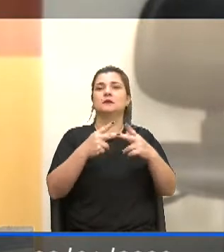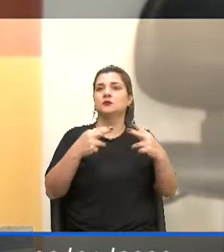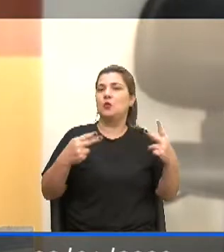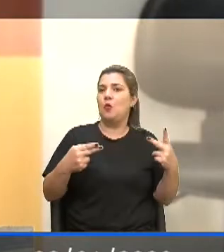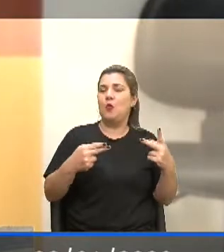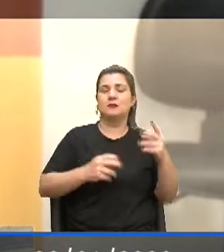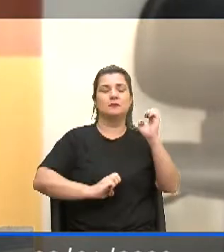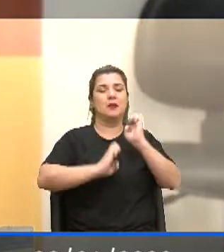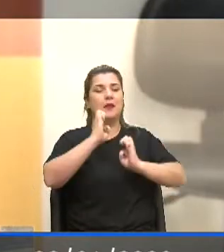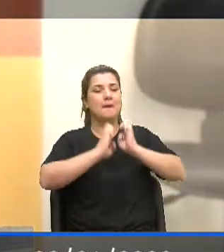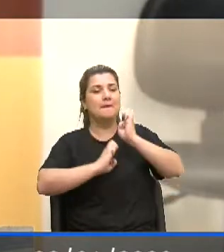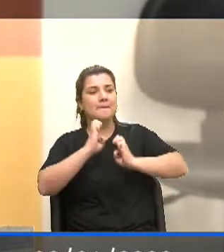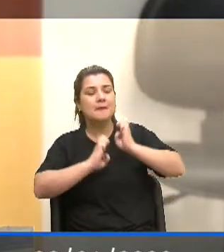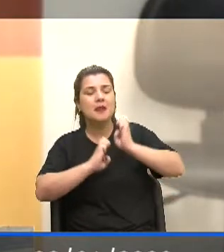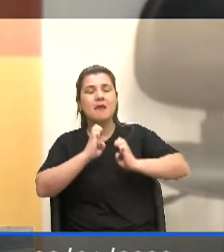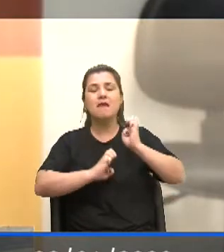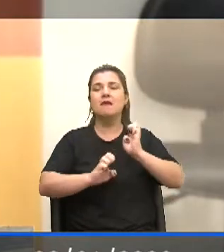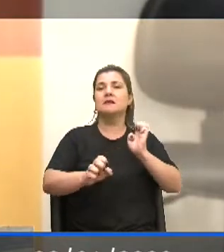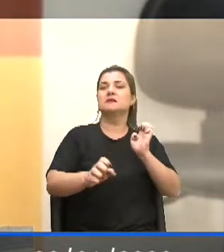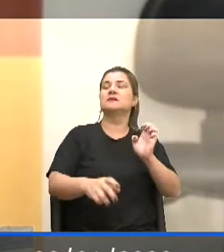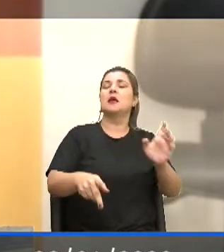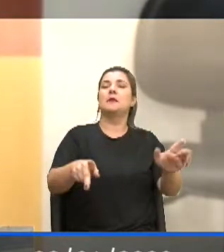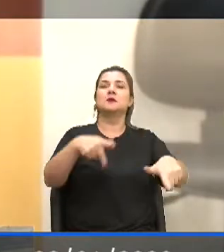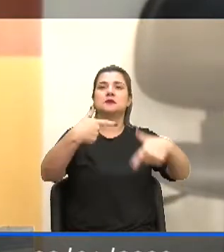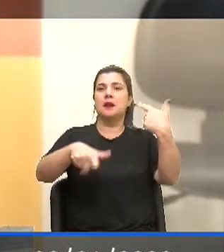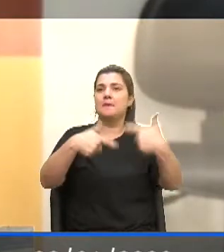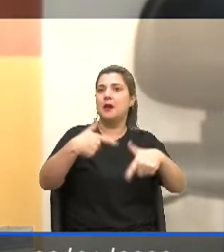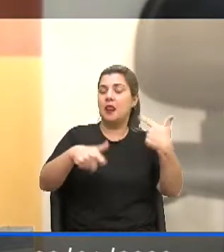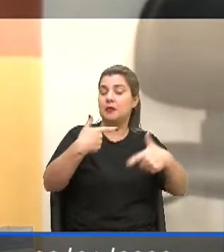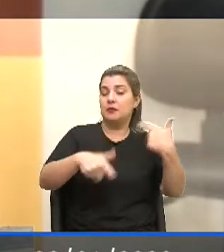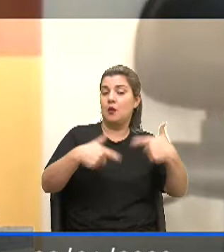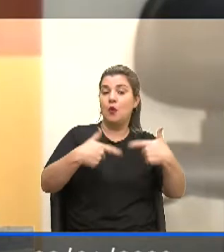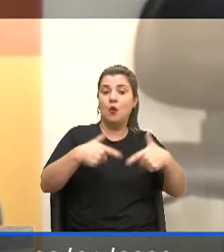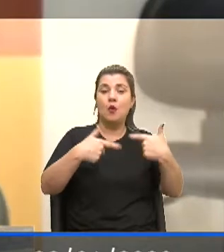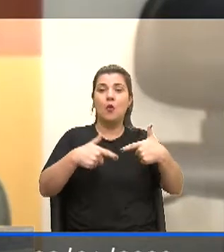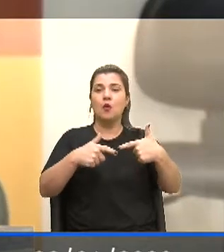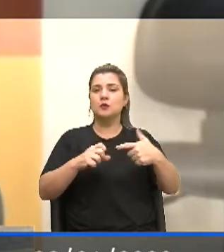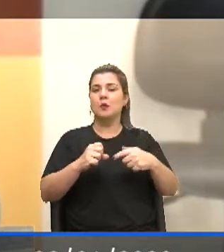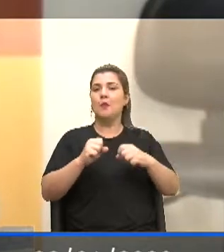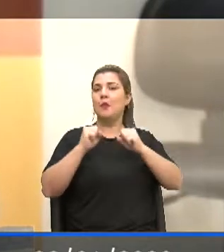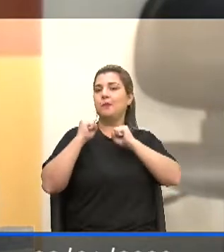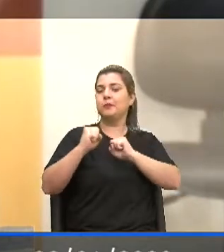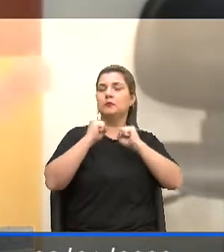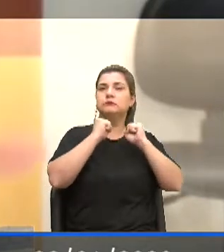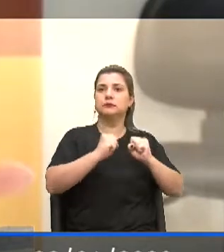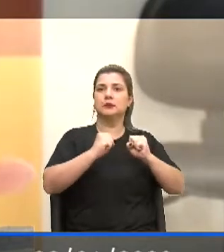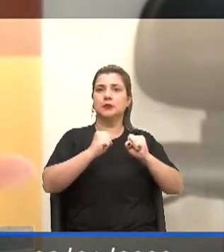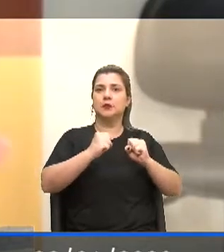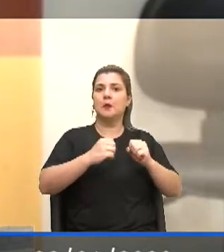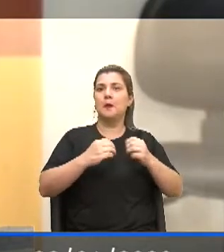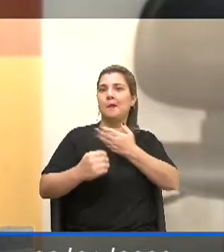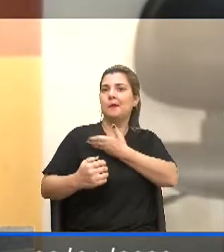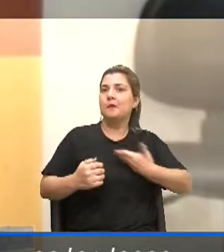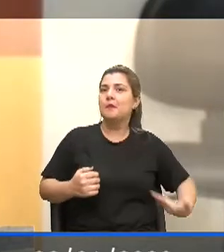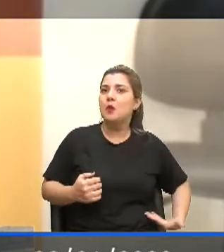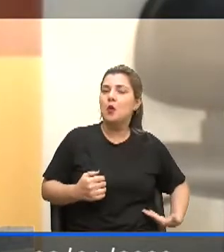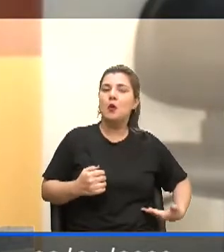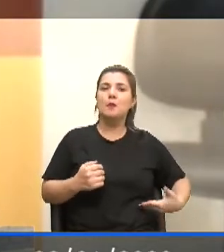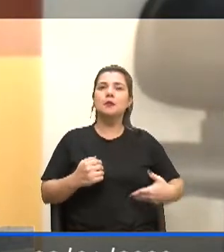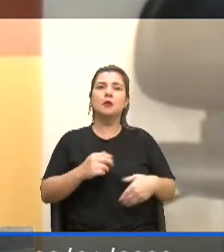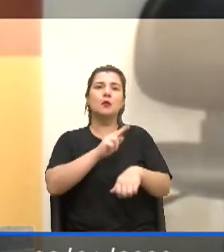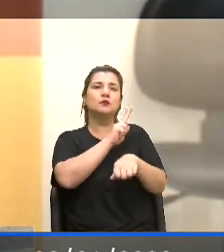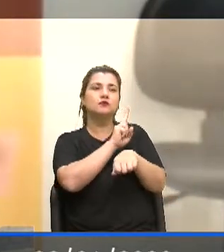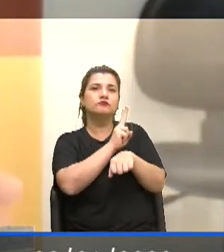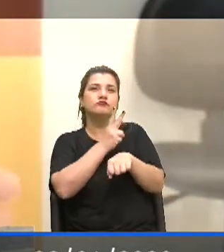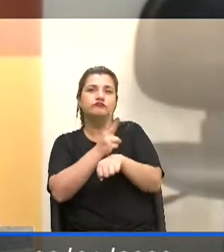dos próprios trabalhadores, é uma via do poder público, é uma via de quem faz a fiscalização,